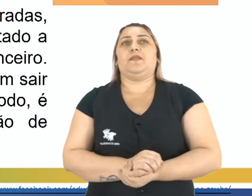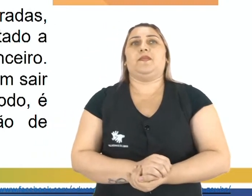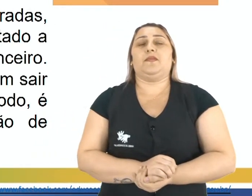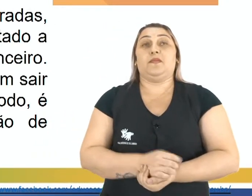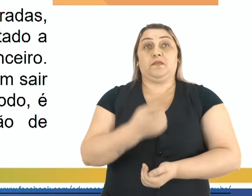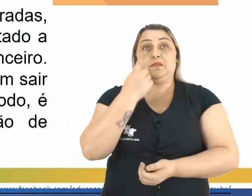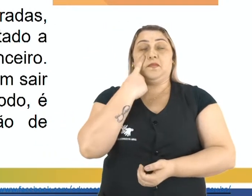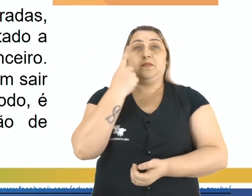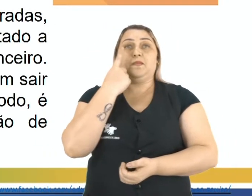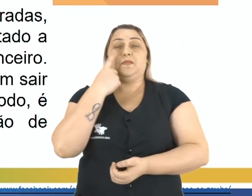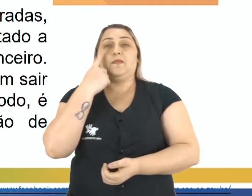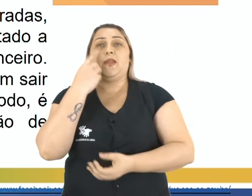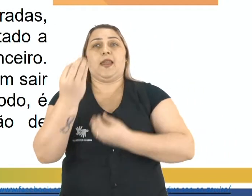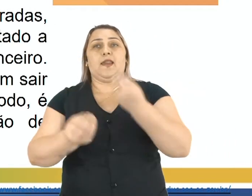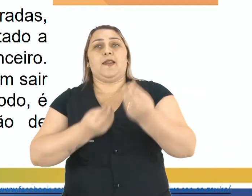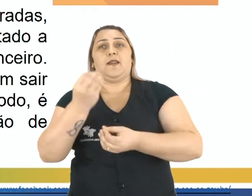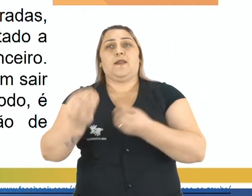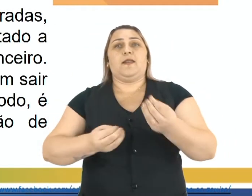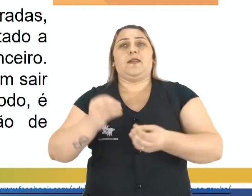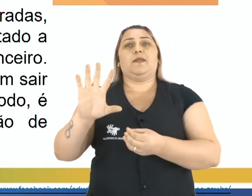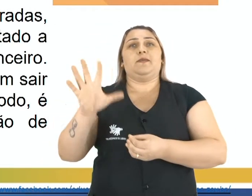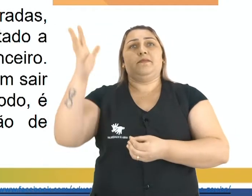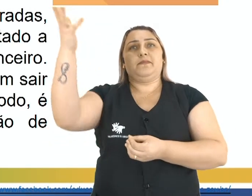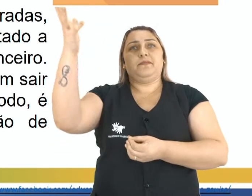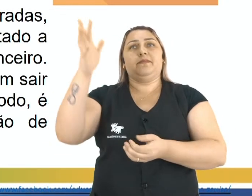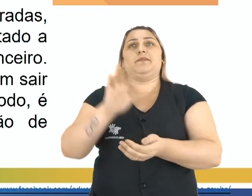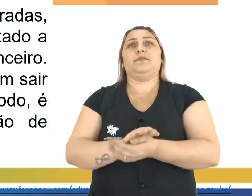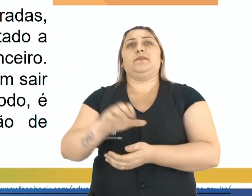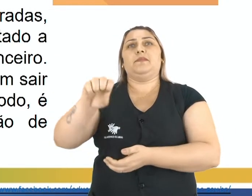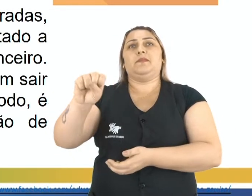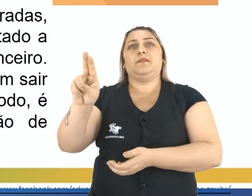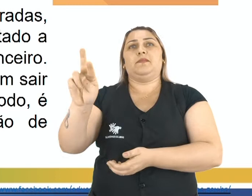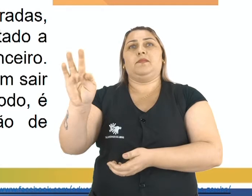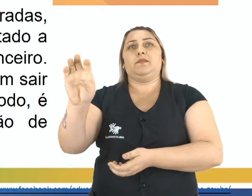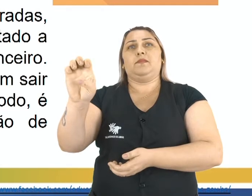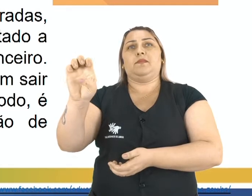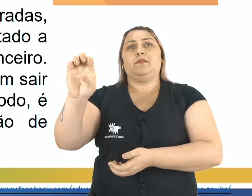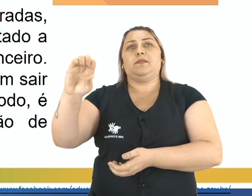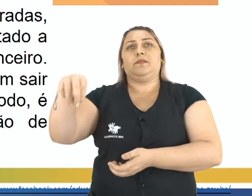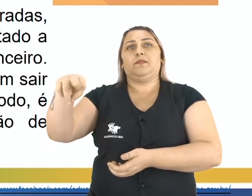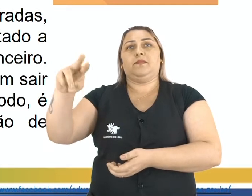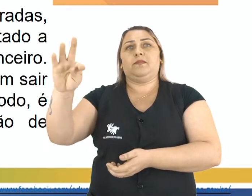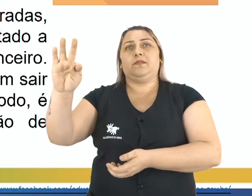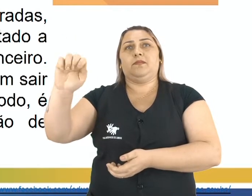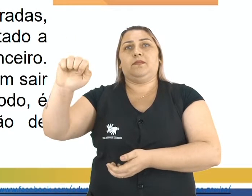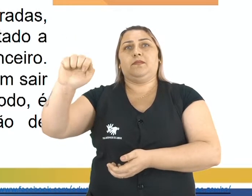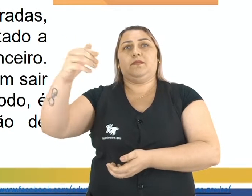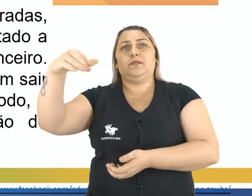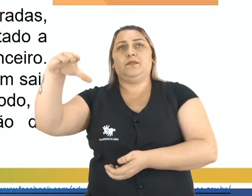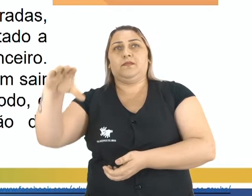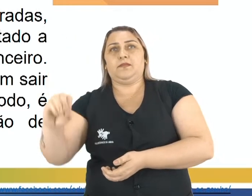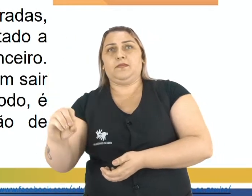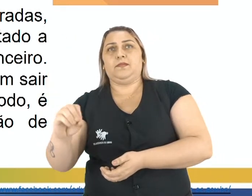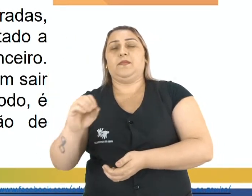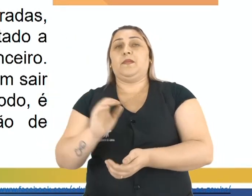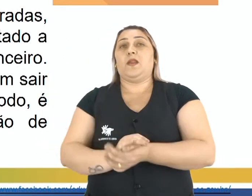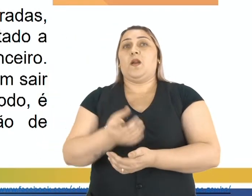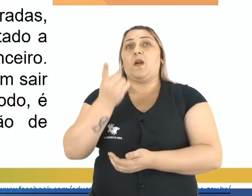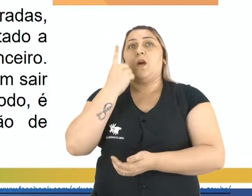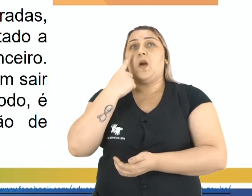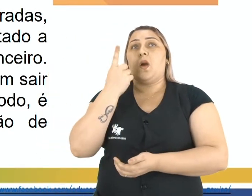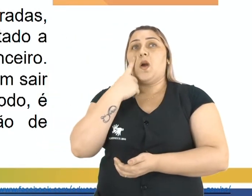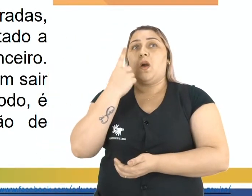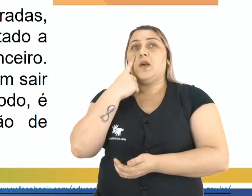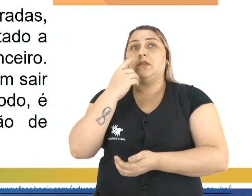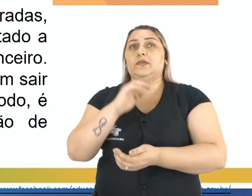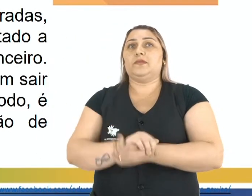Vamos observar como os movimentos argumentativos se comportam no caso de uma discussão. Olha só, a ideia discutida é